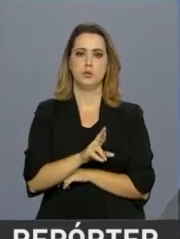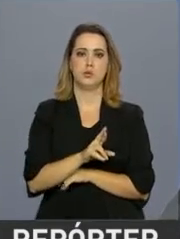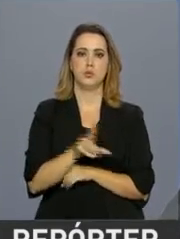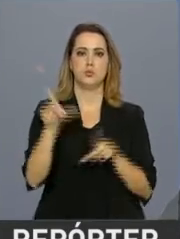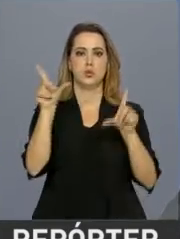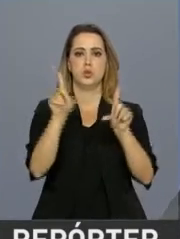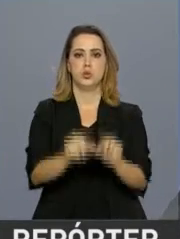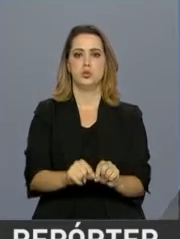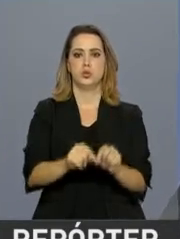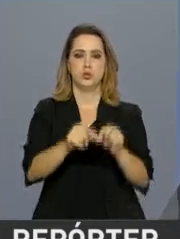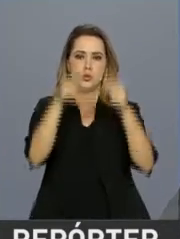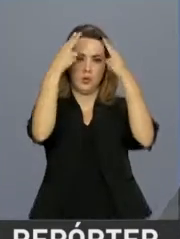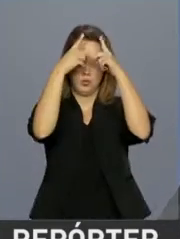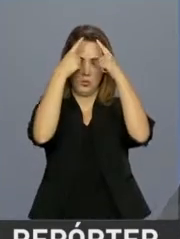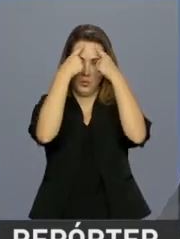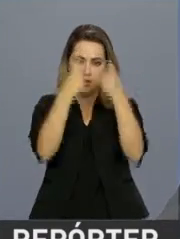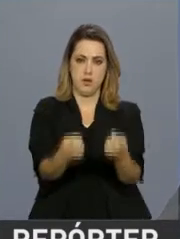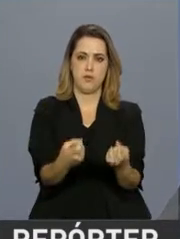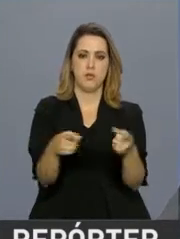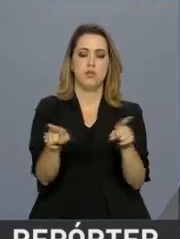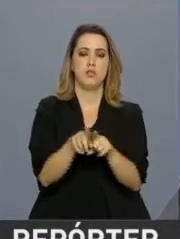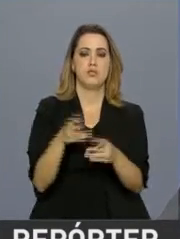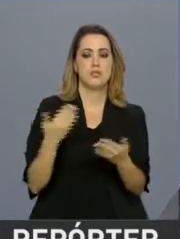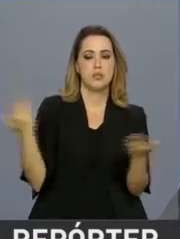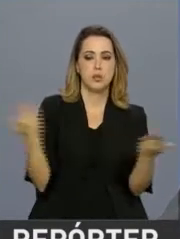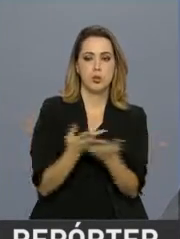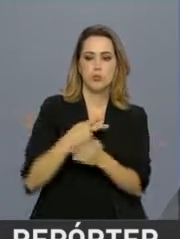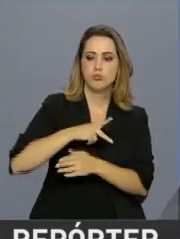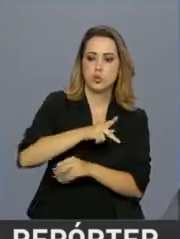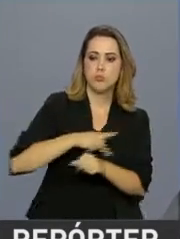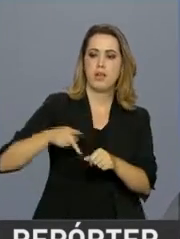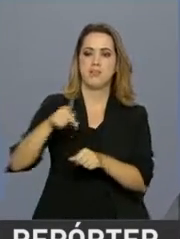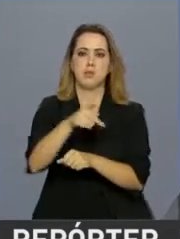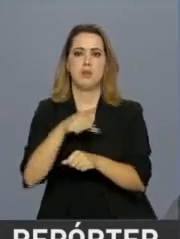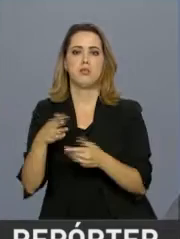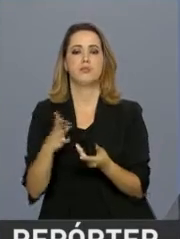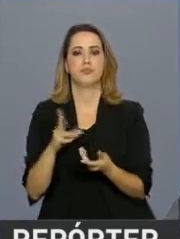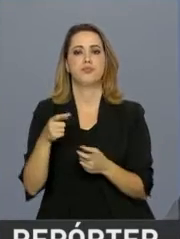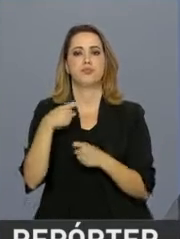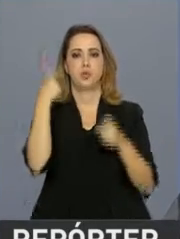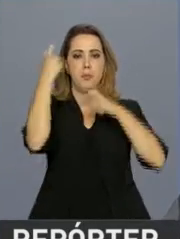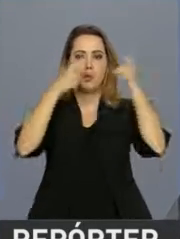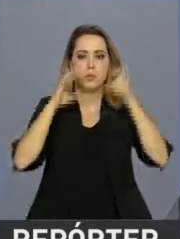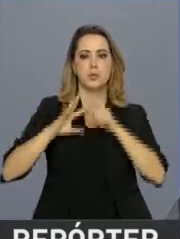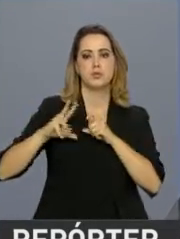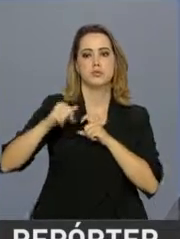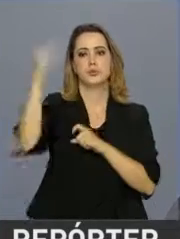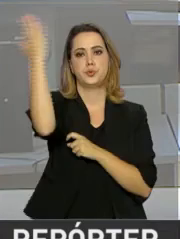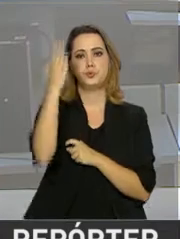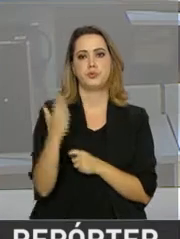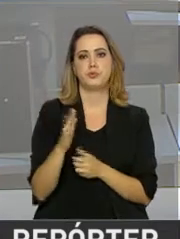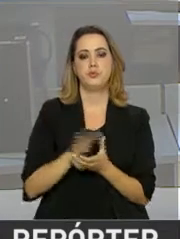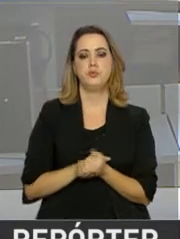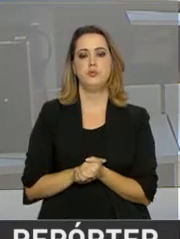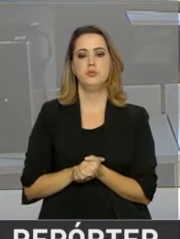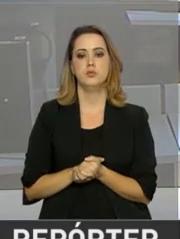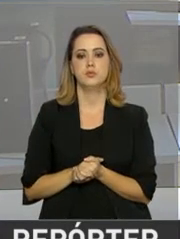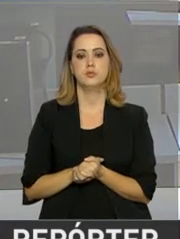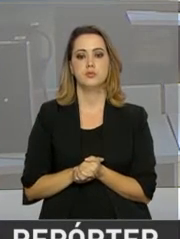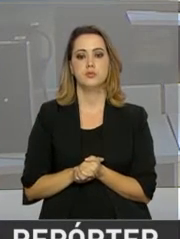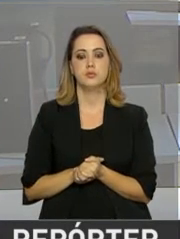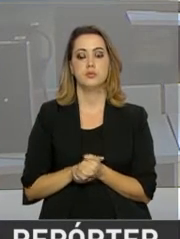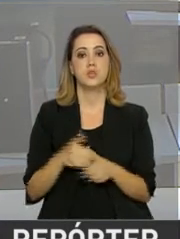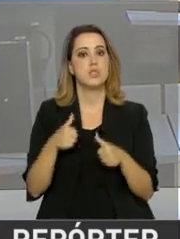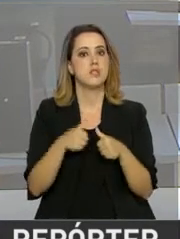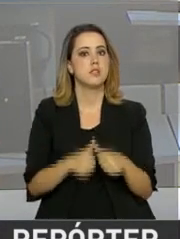que atravessa as fronteiras e que hoje é uma fonte de preocupação para todos os brasileiros, para toda a nossa cidadania.